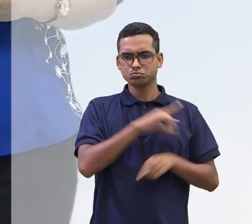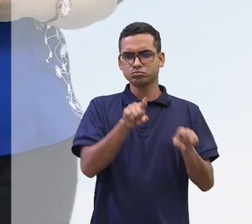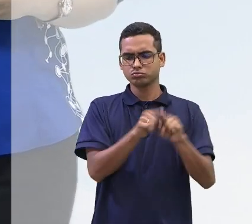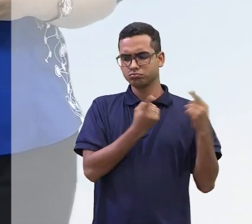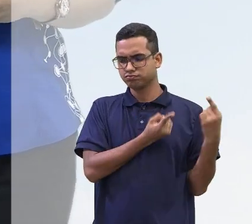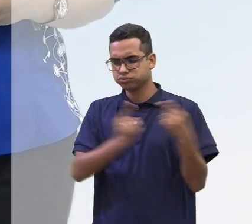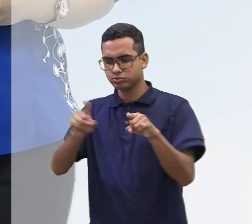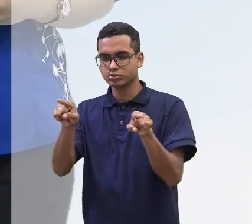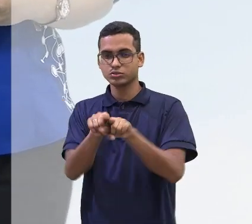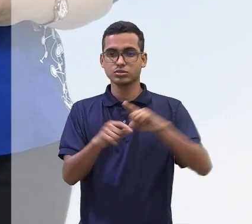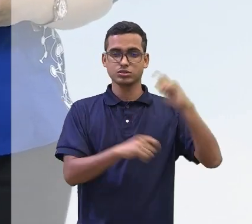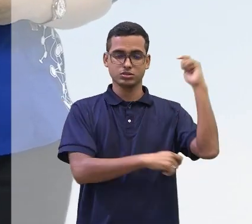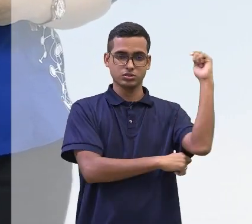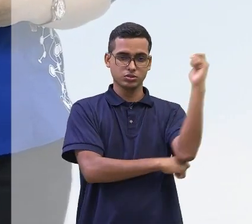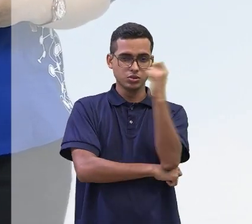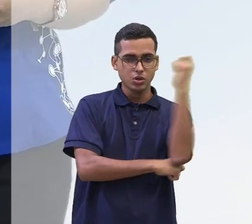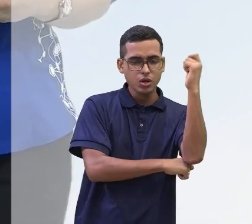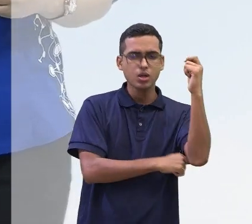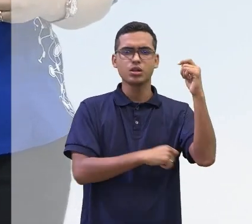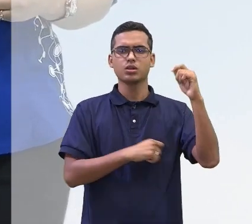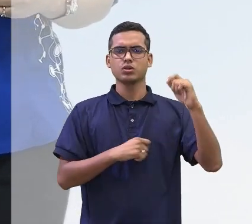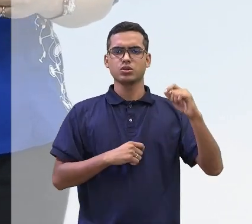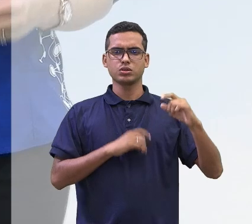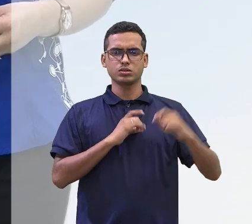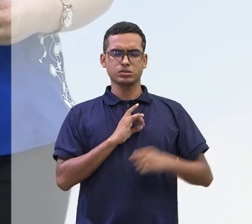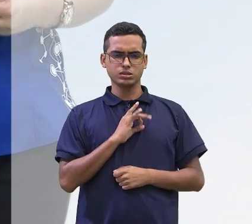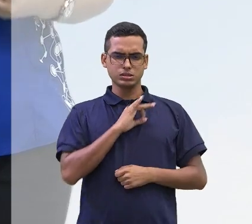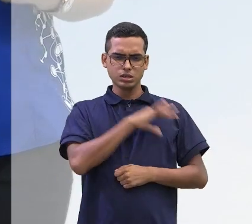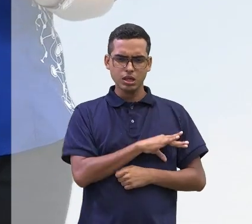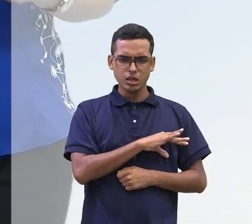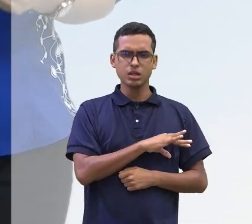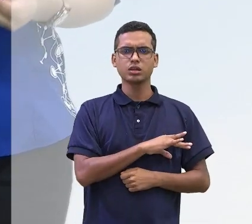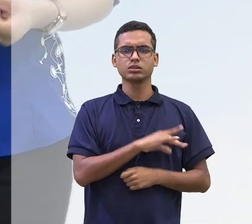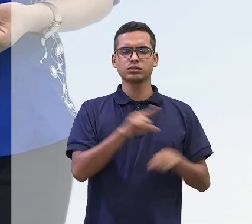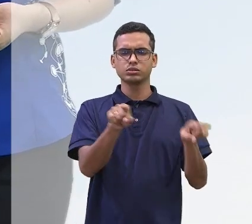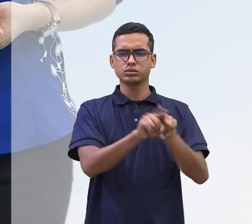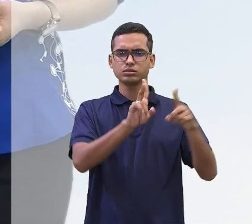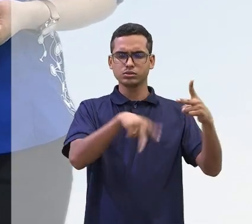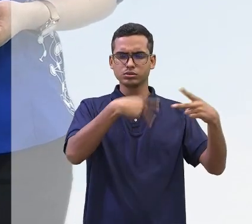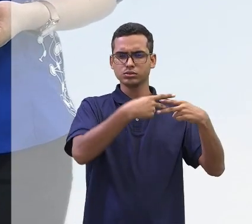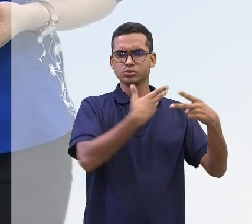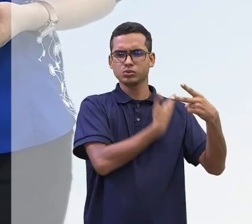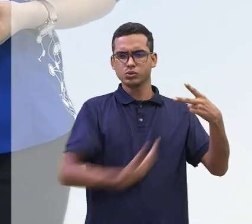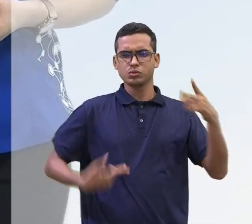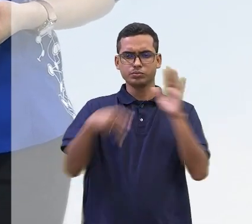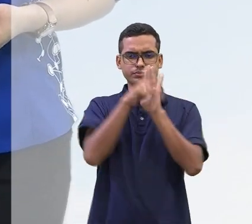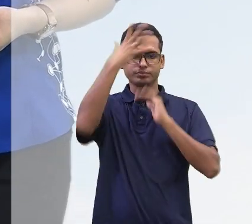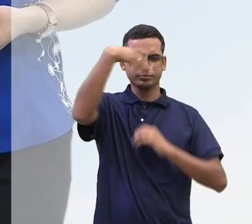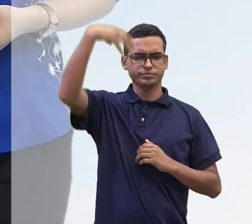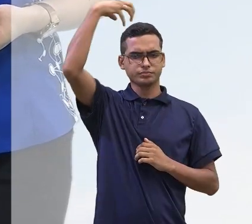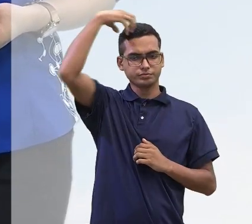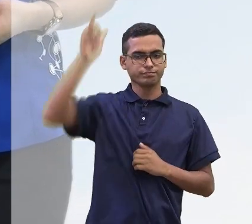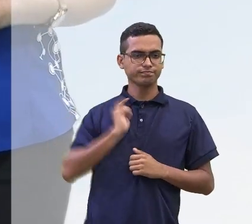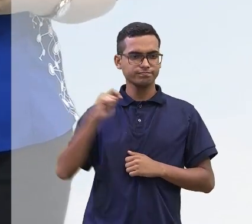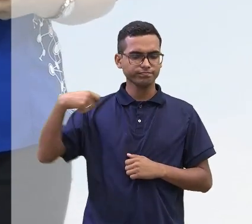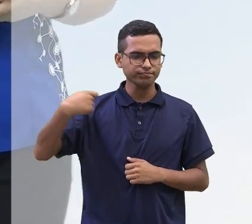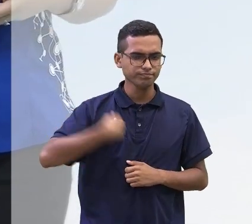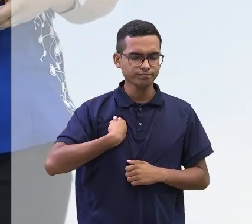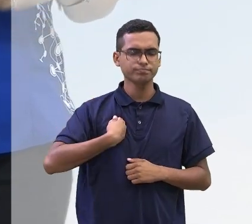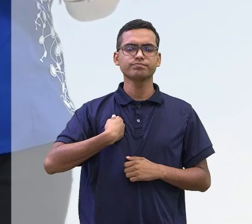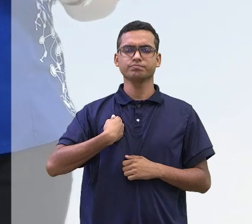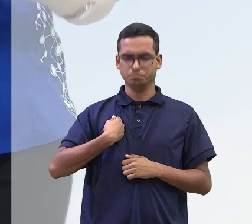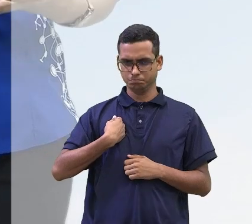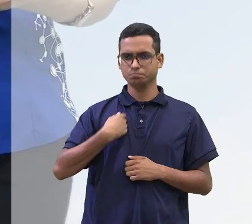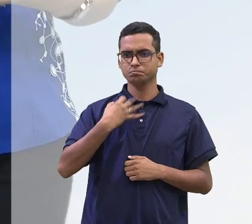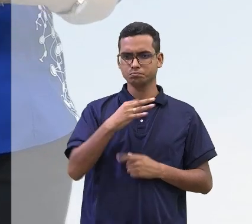quanto o território argentino que nós conhecemos hoje estavam sob a administração da coroa espanhola.